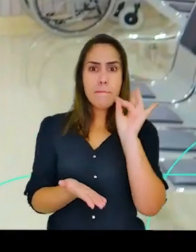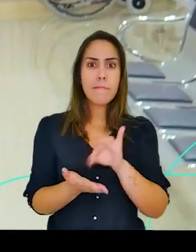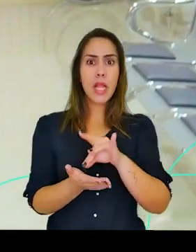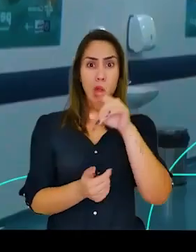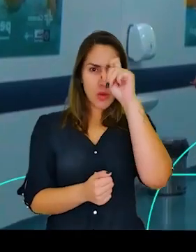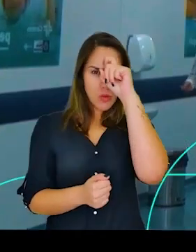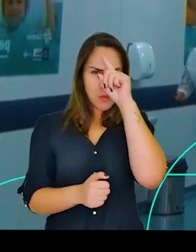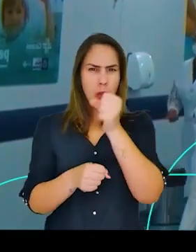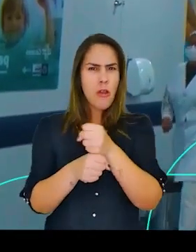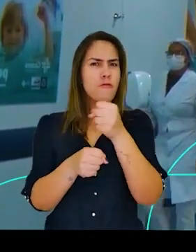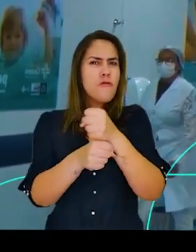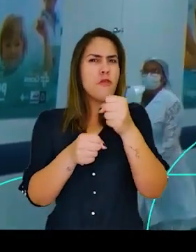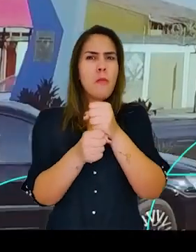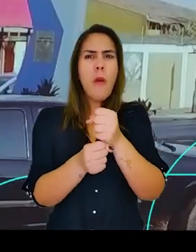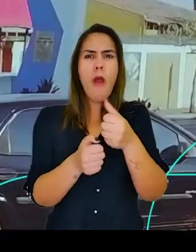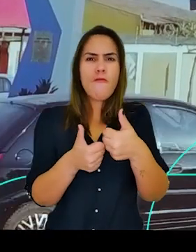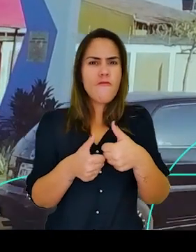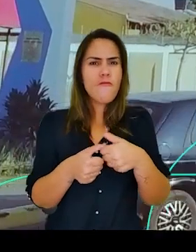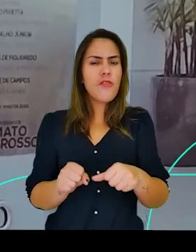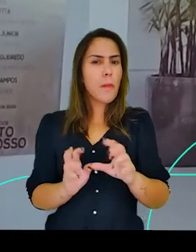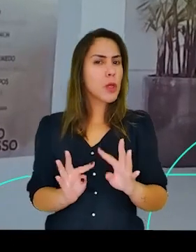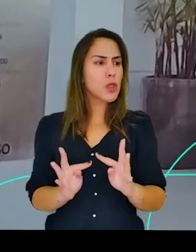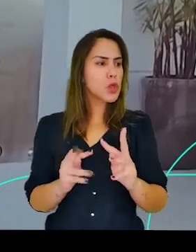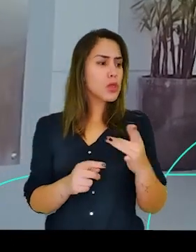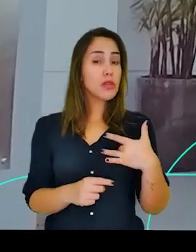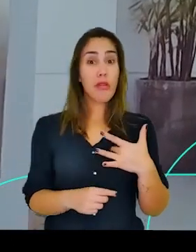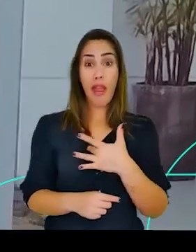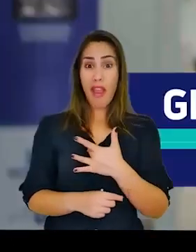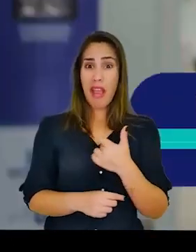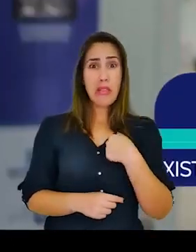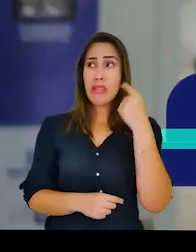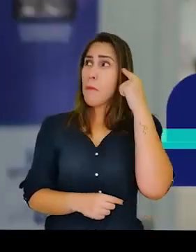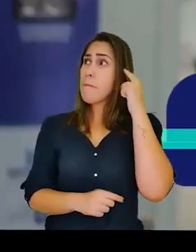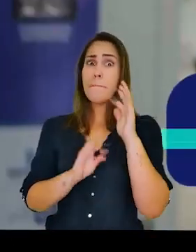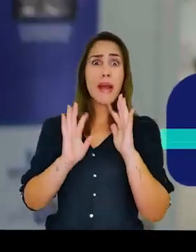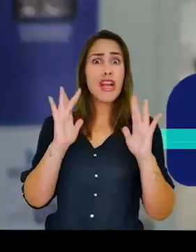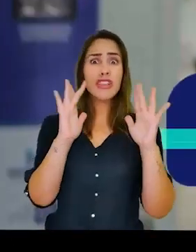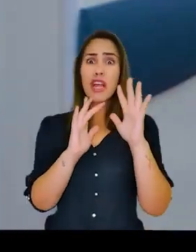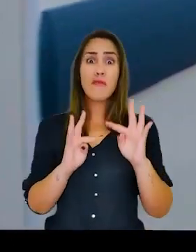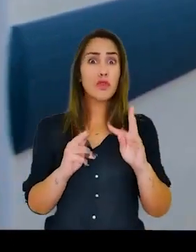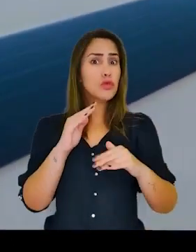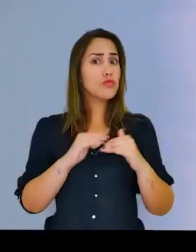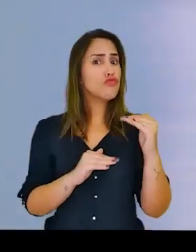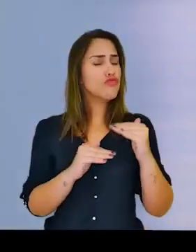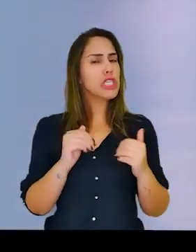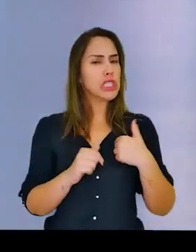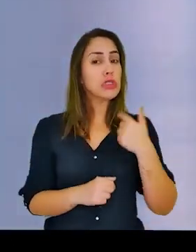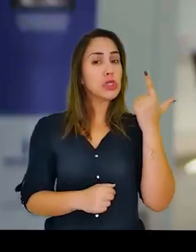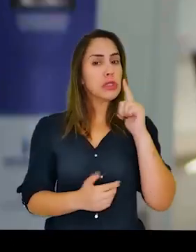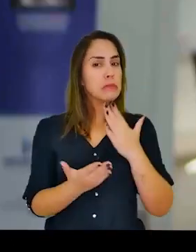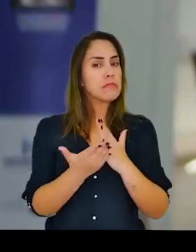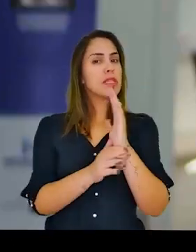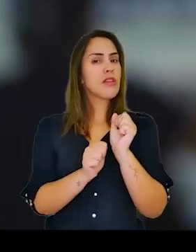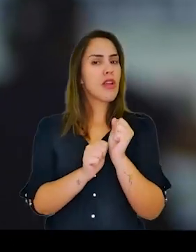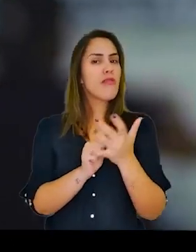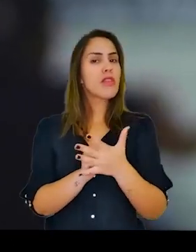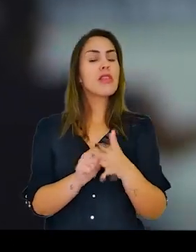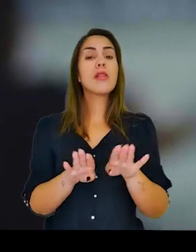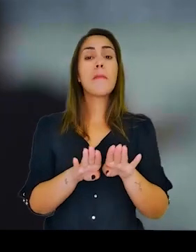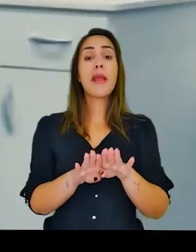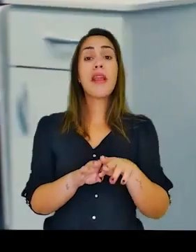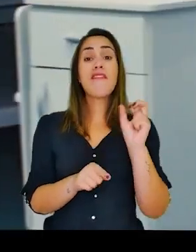já existentes em todo o estado, deixando melhorias na estrutura da saúde. Estrutura que eu nem imaginava. Graças a todos os profissionais, eu superei